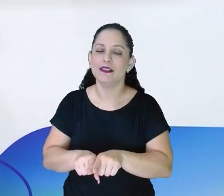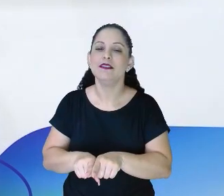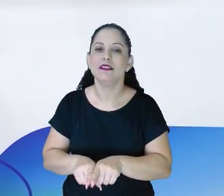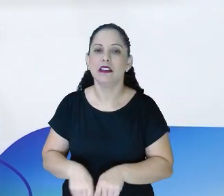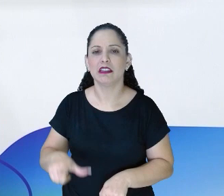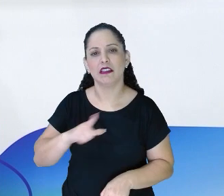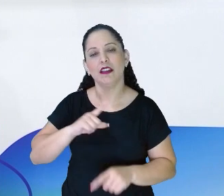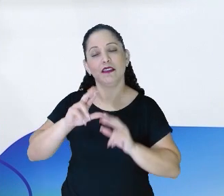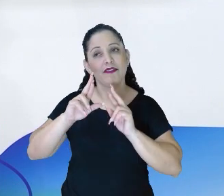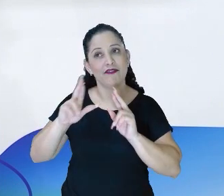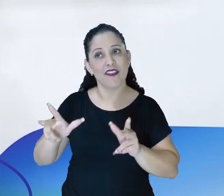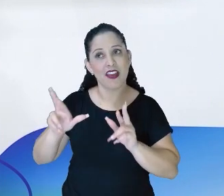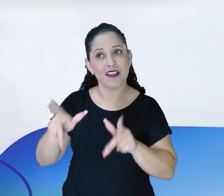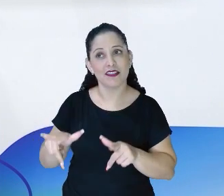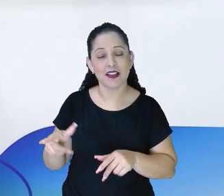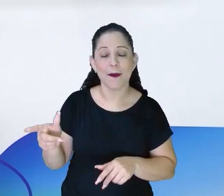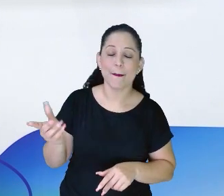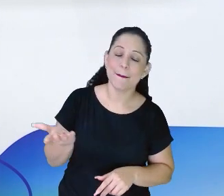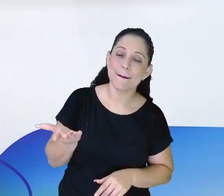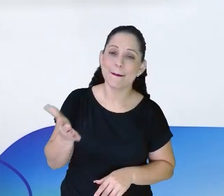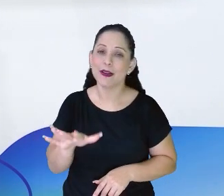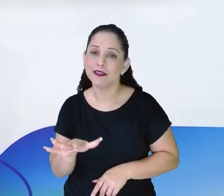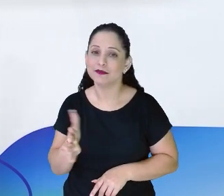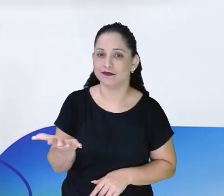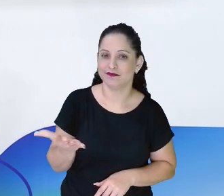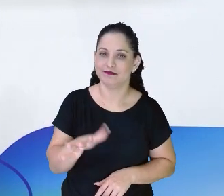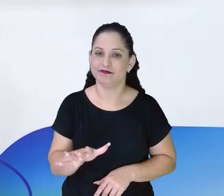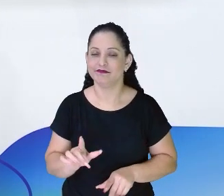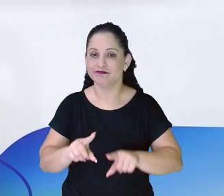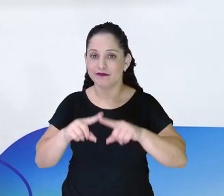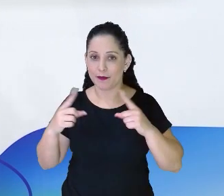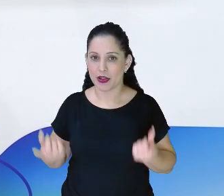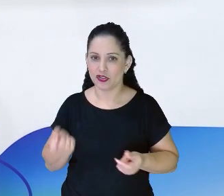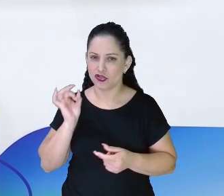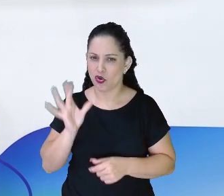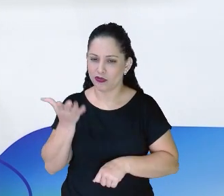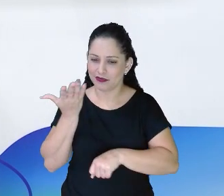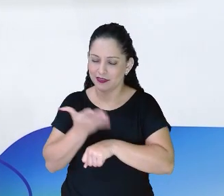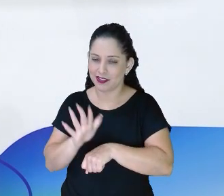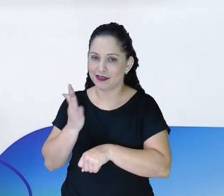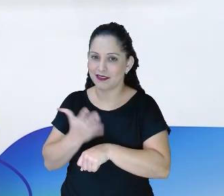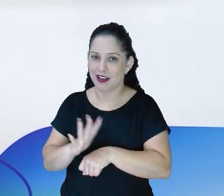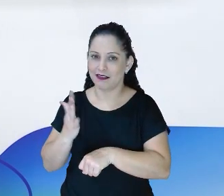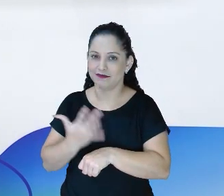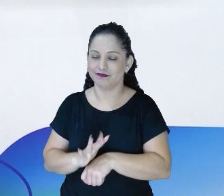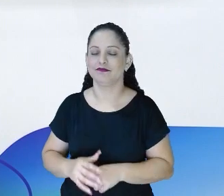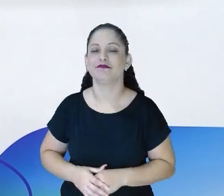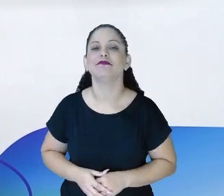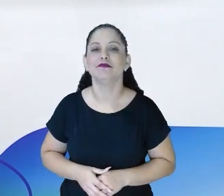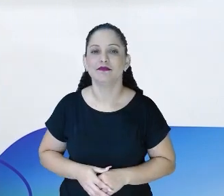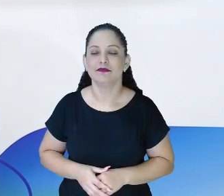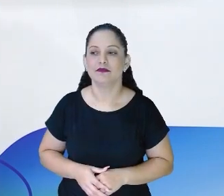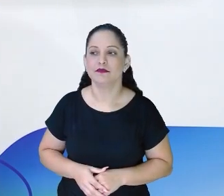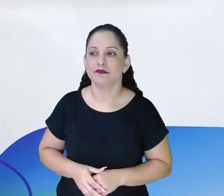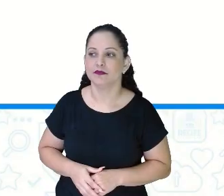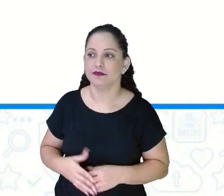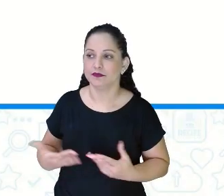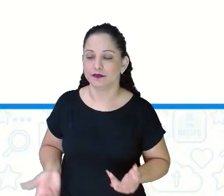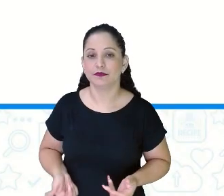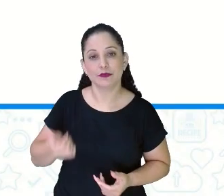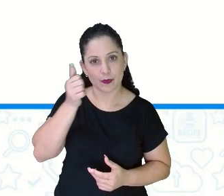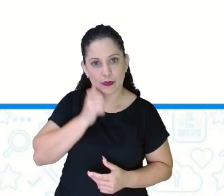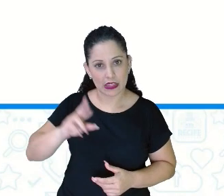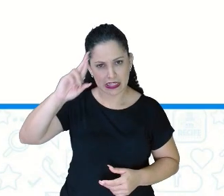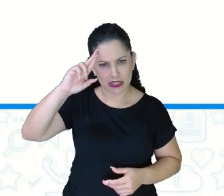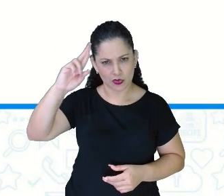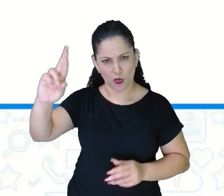Tem diferença? Não tem muita diferença não. É só você treinar os cálculos, certo? A diretora de uma